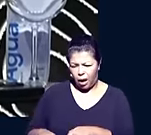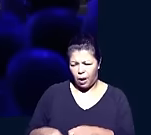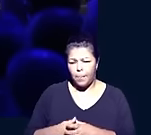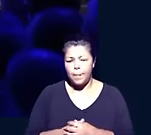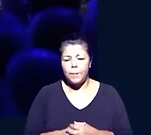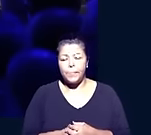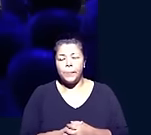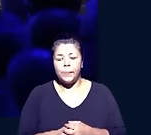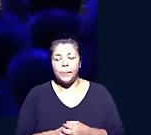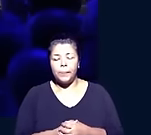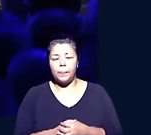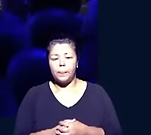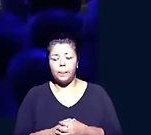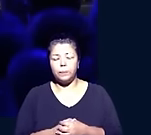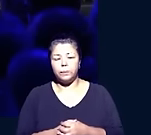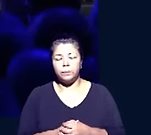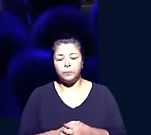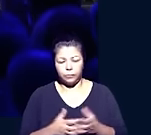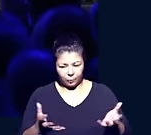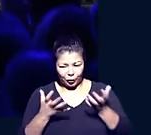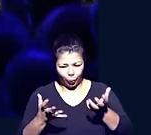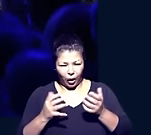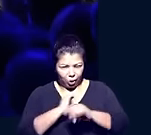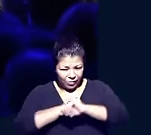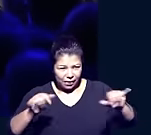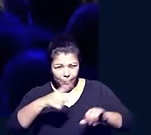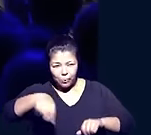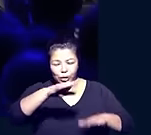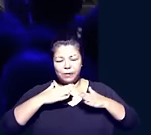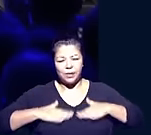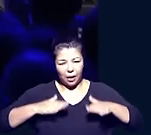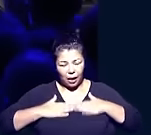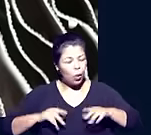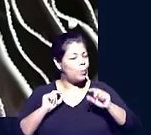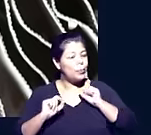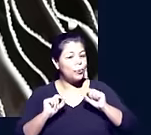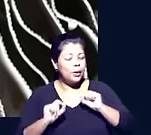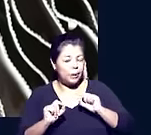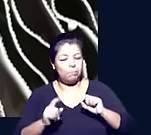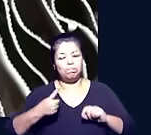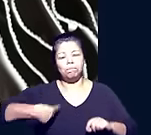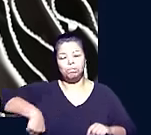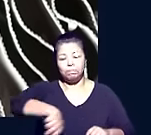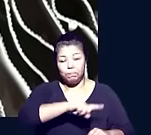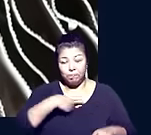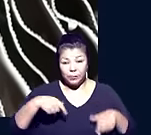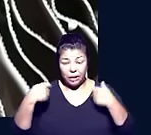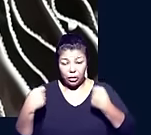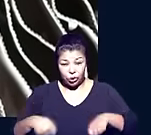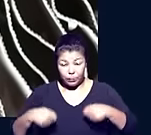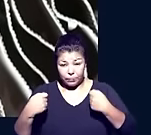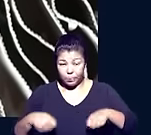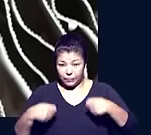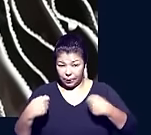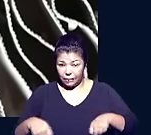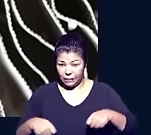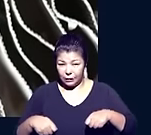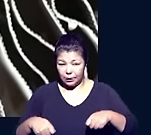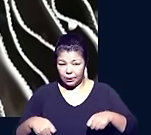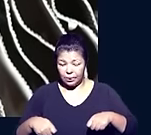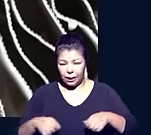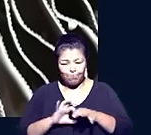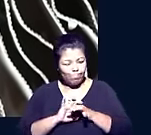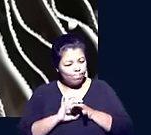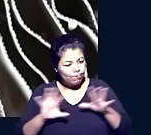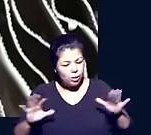avance o que eu quero tranquilizar a todos é o seguinte nós precisamos eh deixar todos